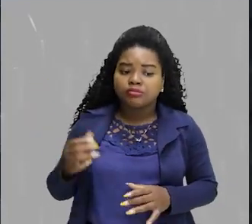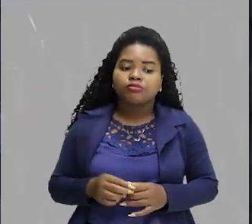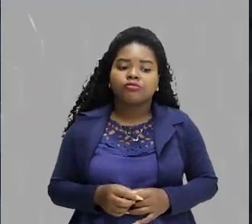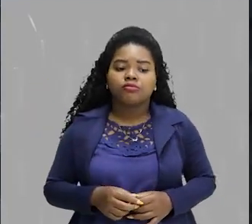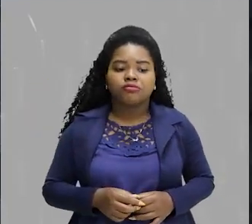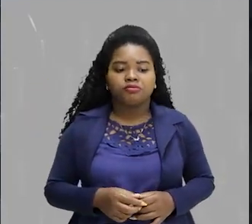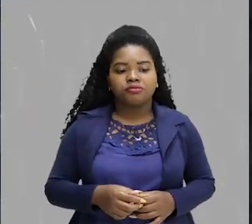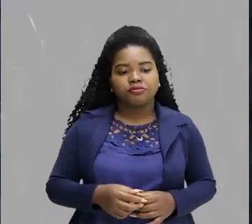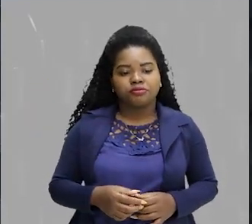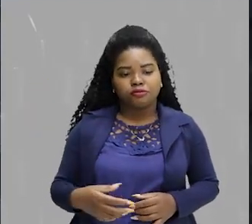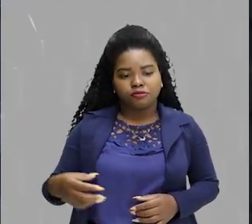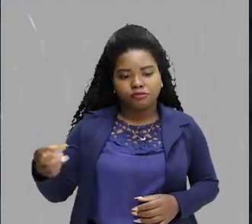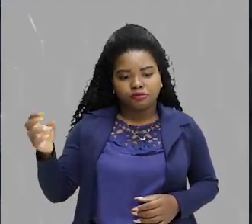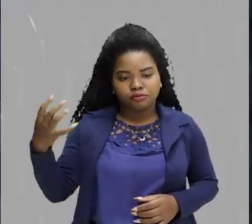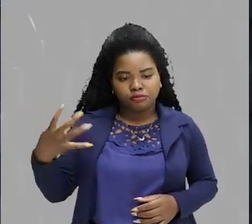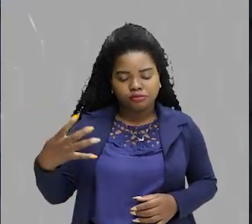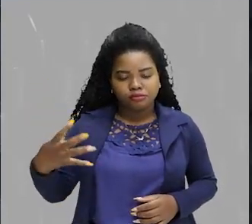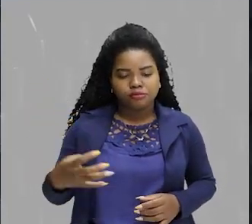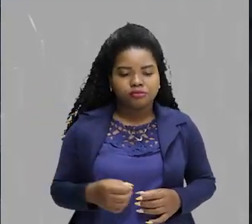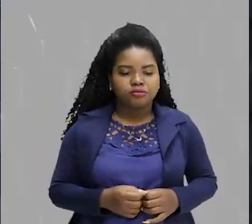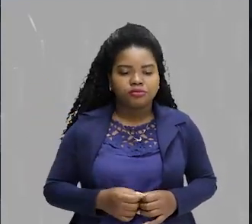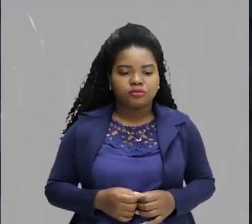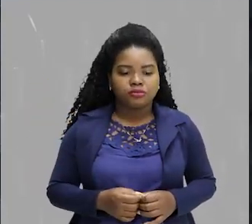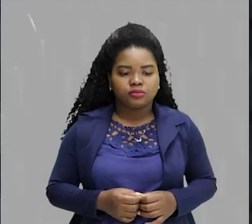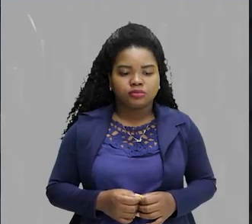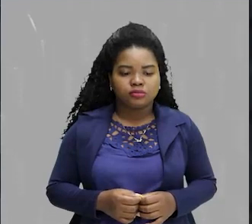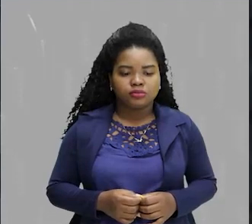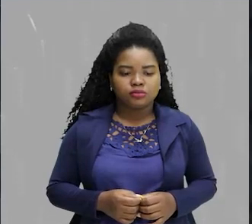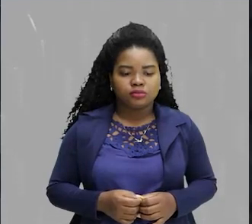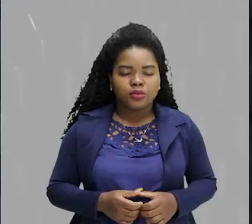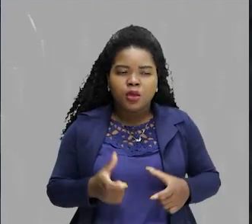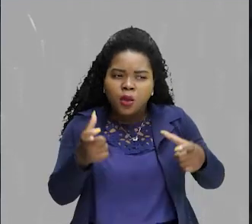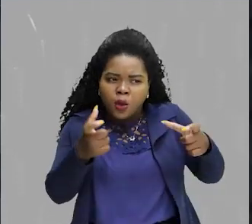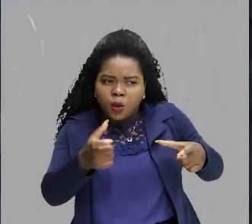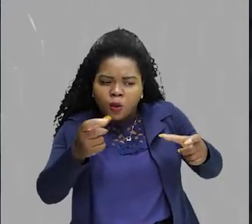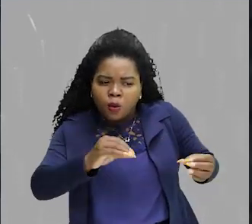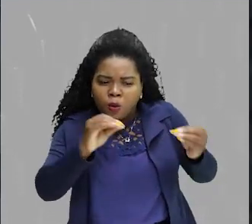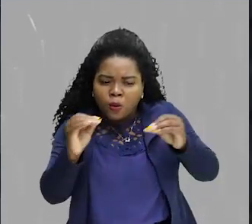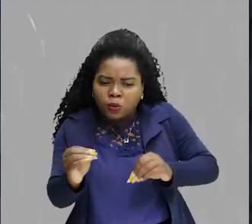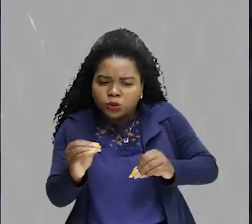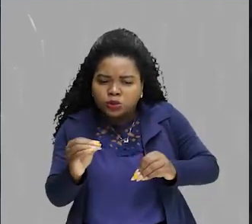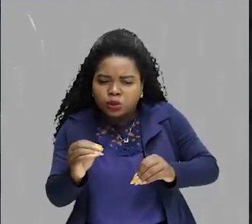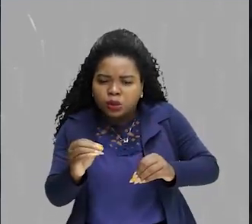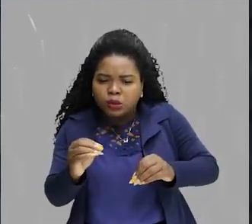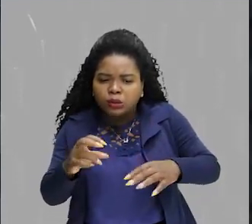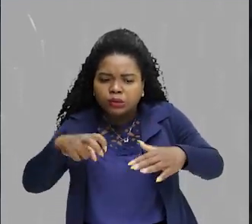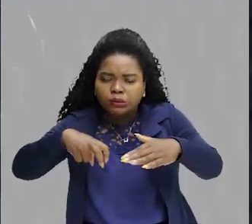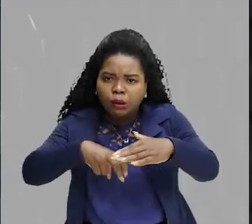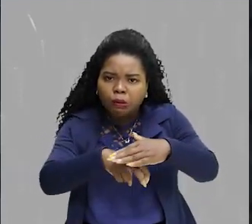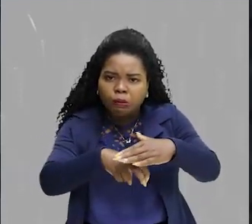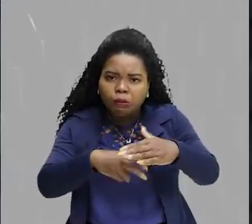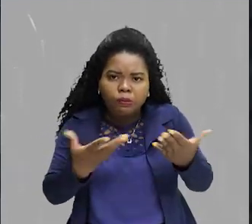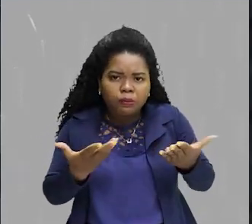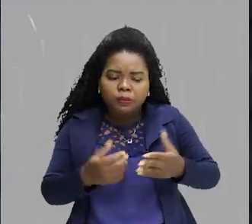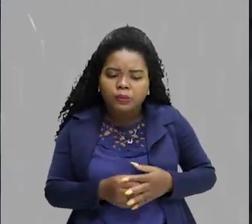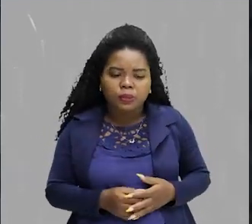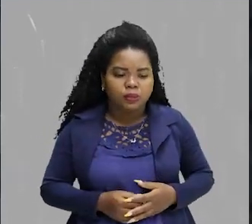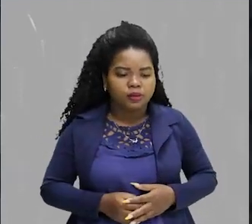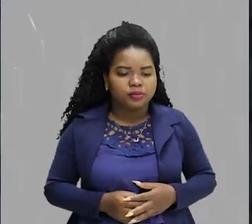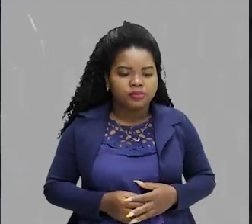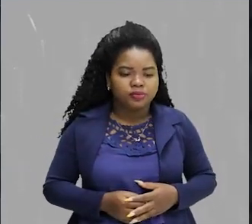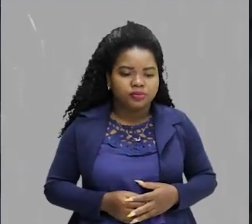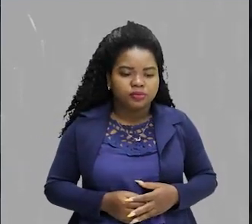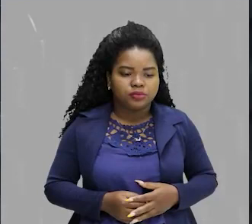Where did we park our car? Onde nós estacionamos o nosso carro? Outro exemplo com palavra